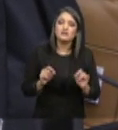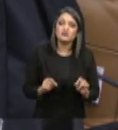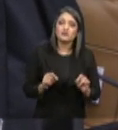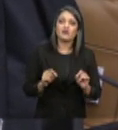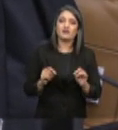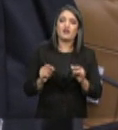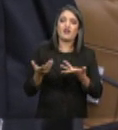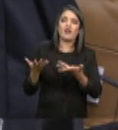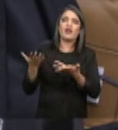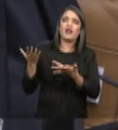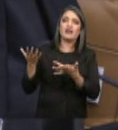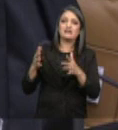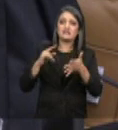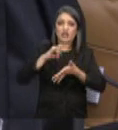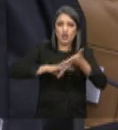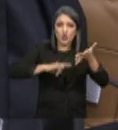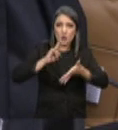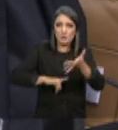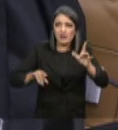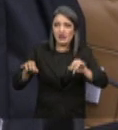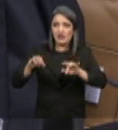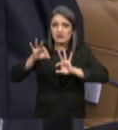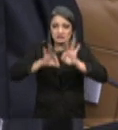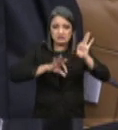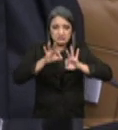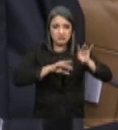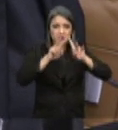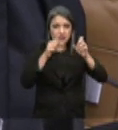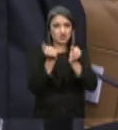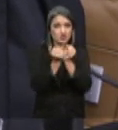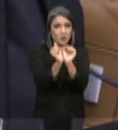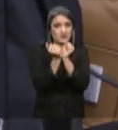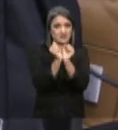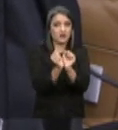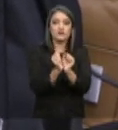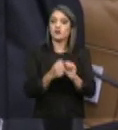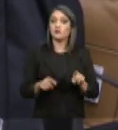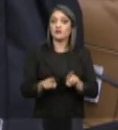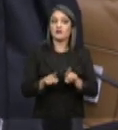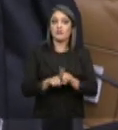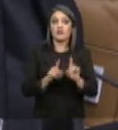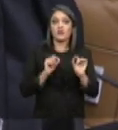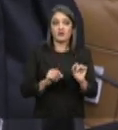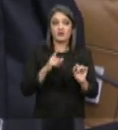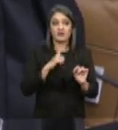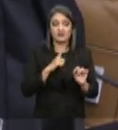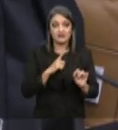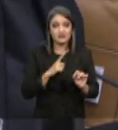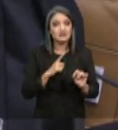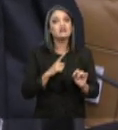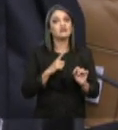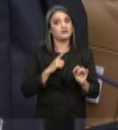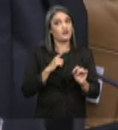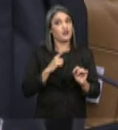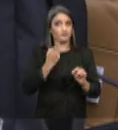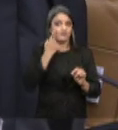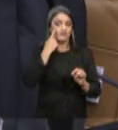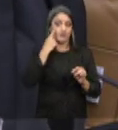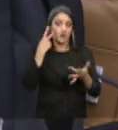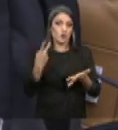destruição de documentos relativos à escravidão também não passa nesse Horizonte despercebida